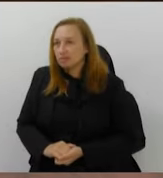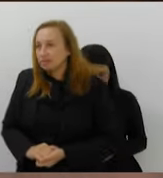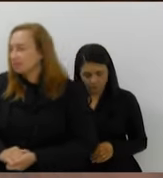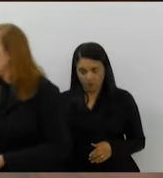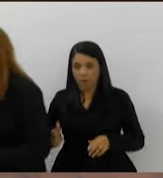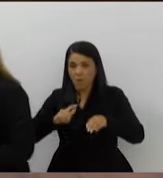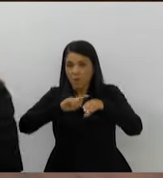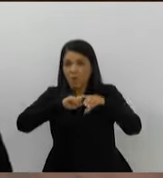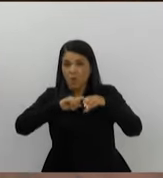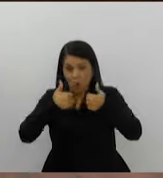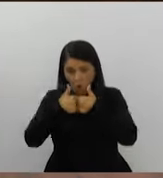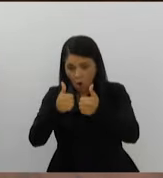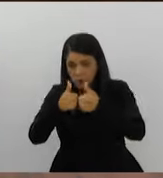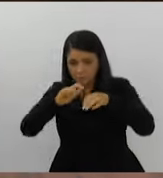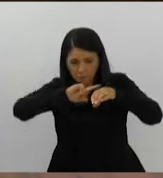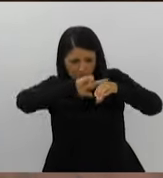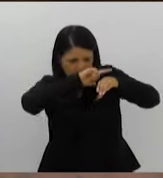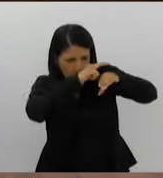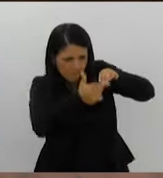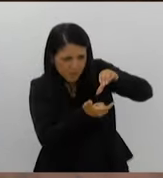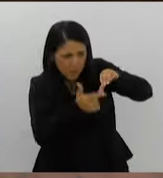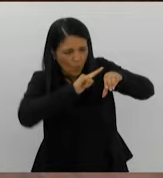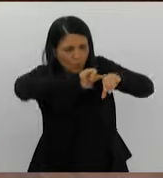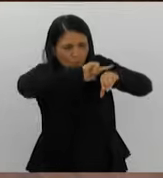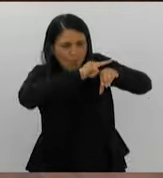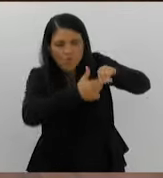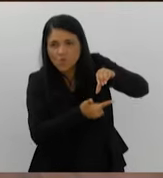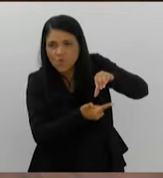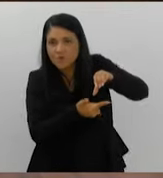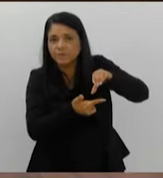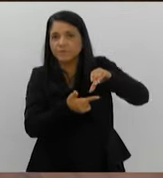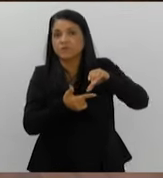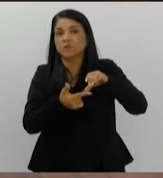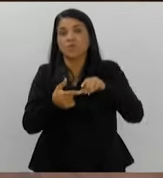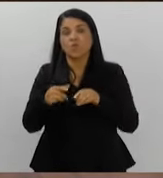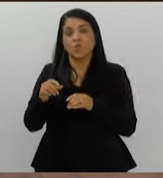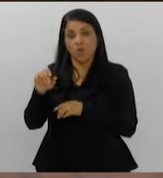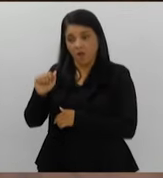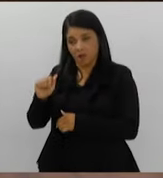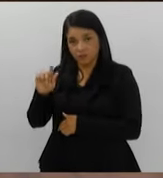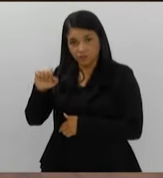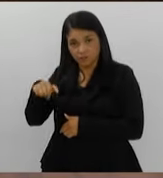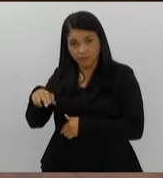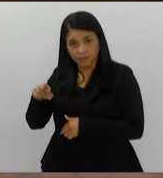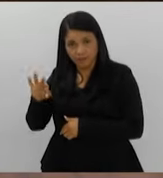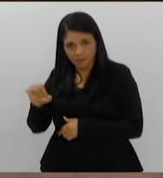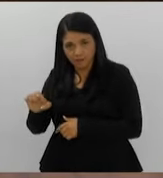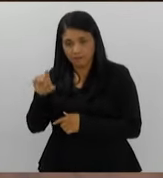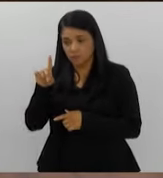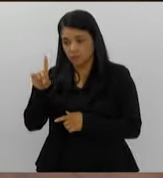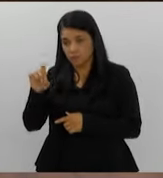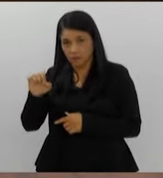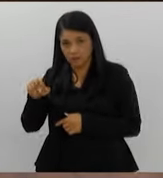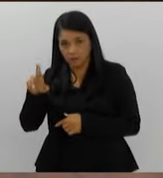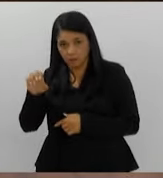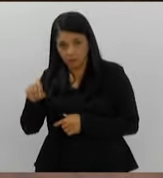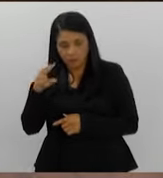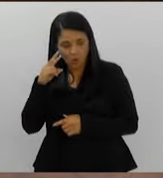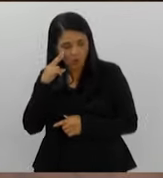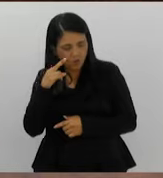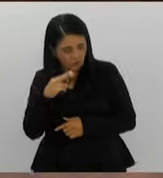careca, mas o próprio agente do Detro, olhando ali